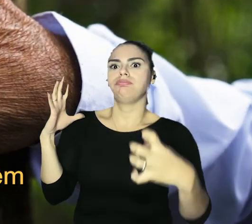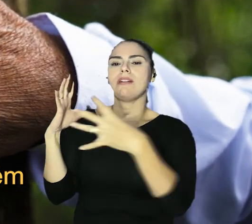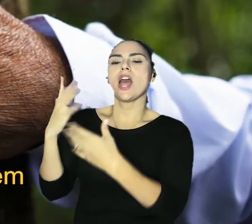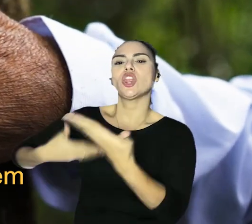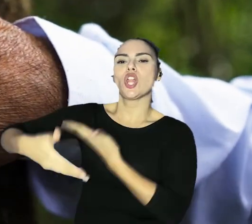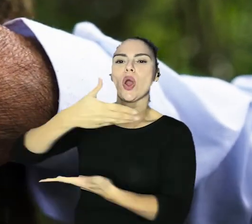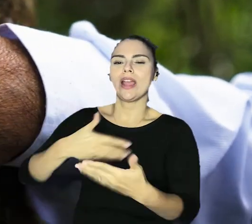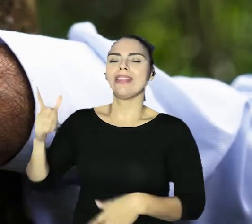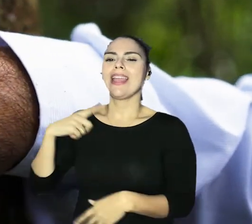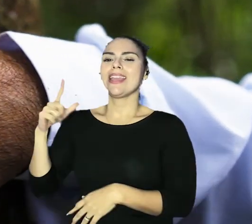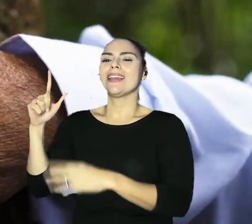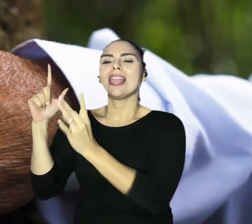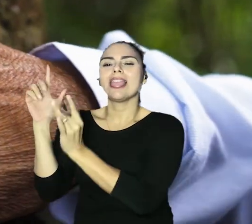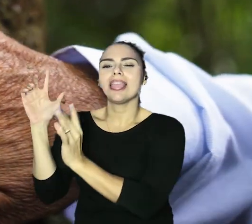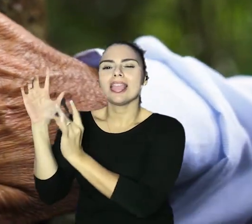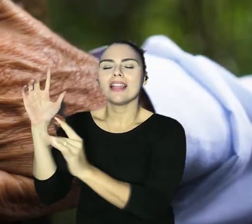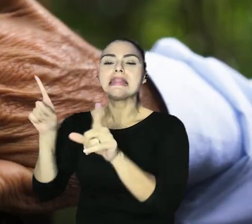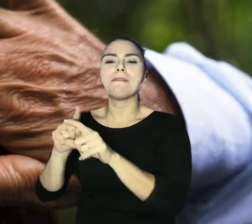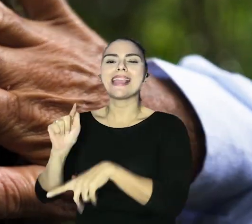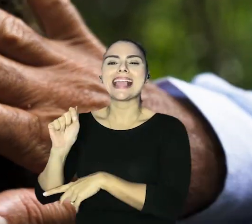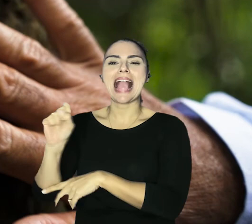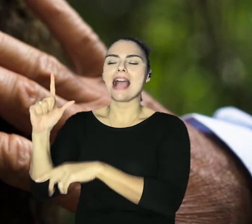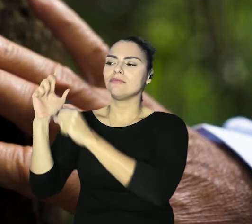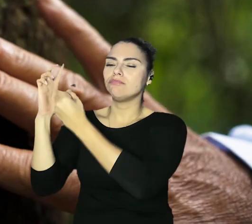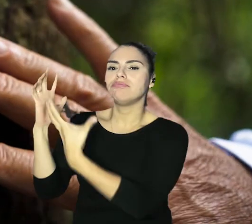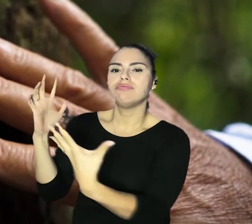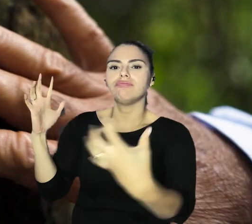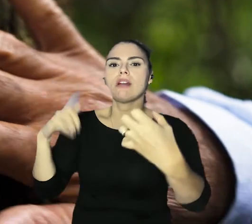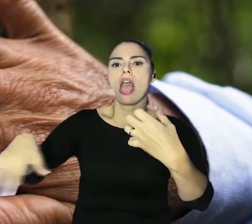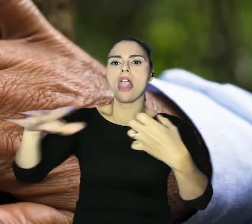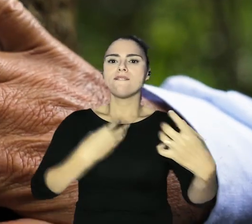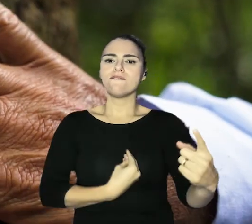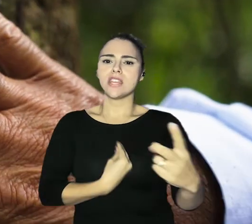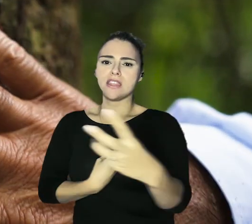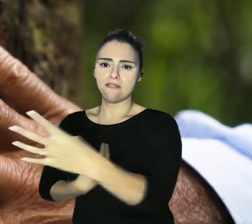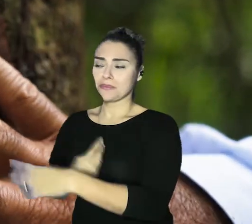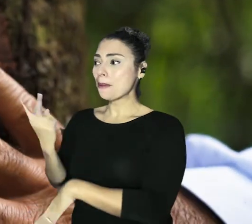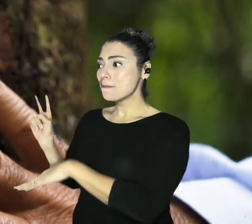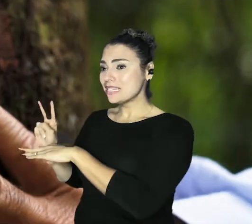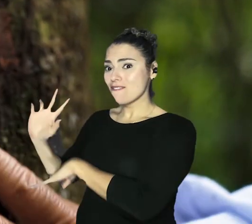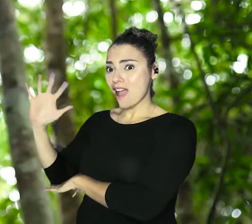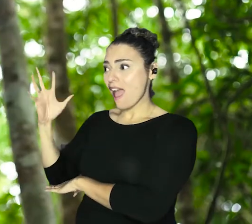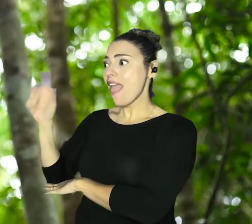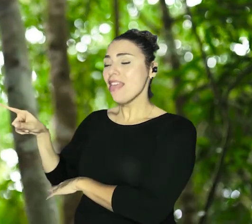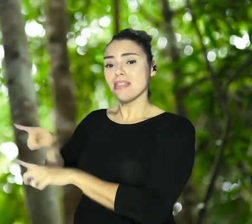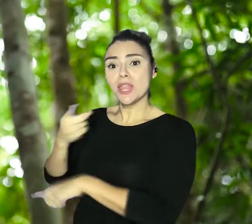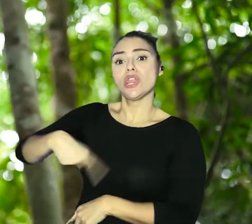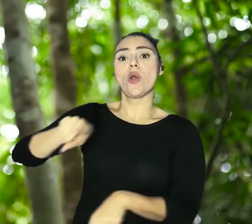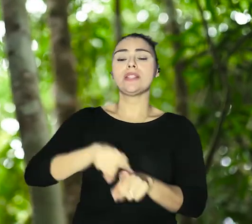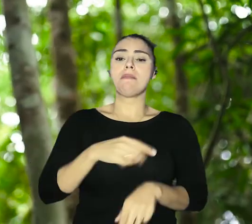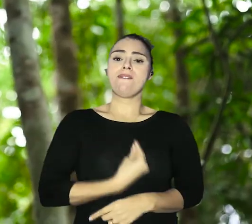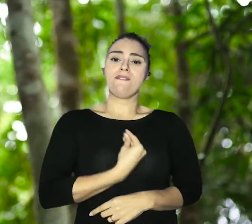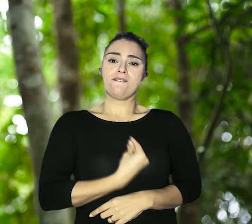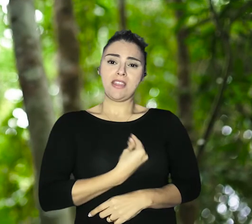um gás também, que vai alimentando as outras. Quer dizer, preservar isso aqui é preservar a vida, é preservar a nossa vida. O homem